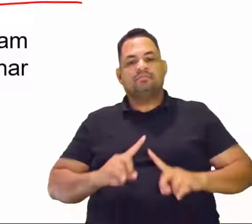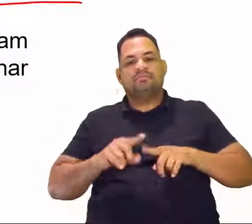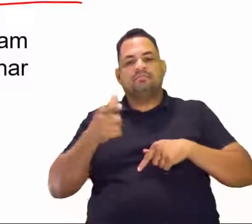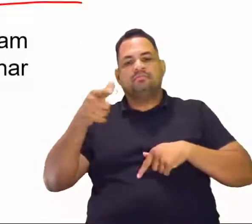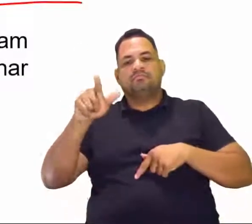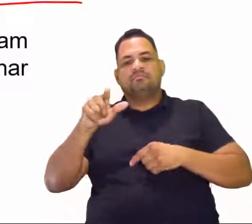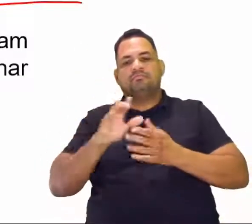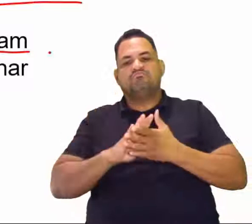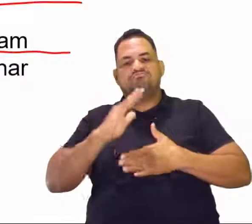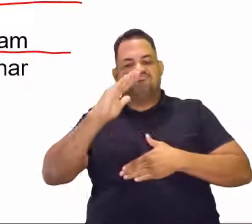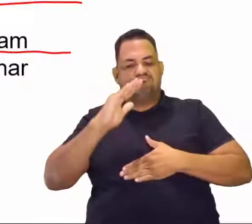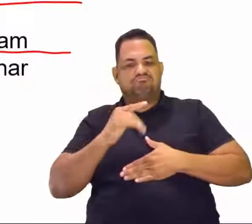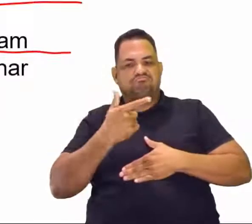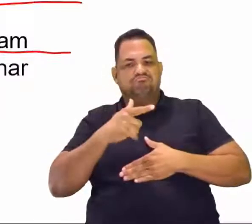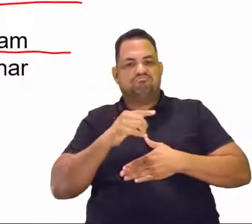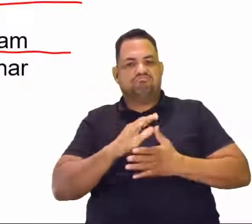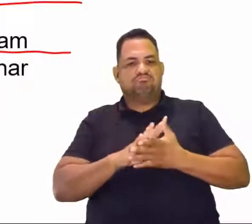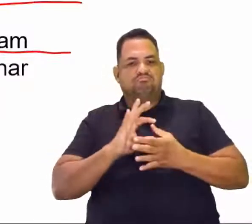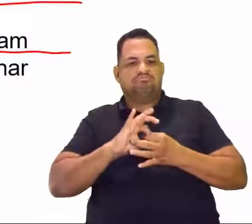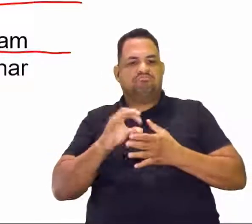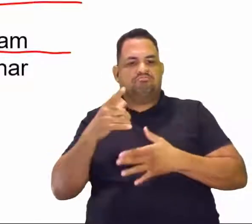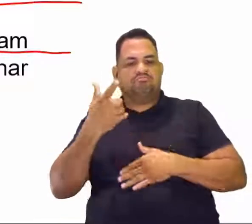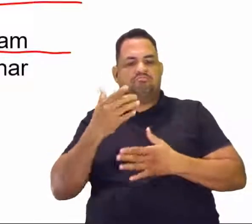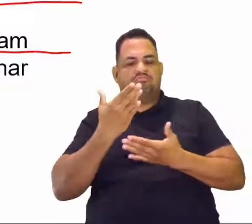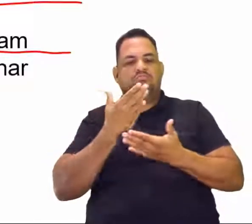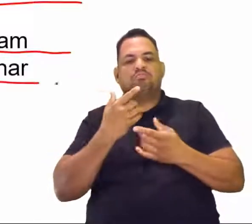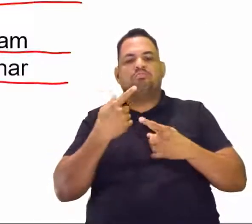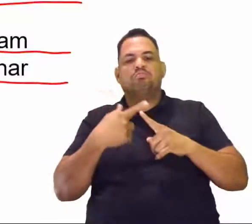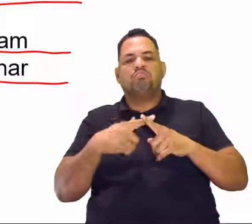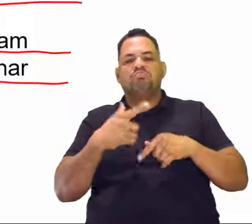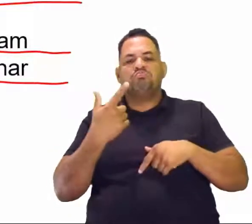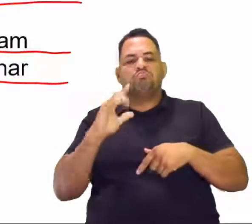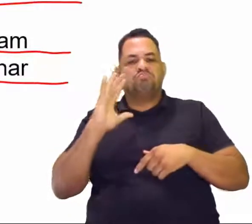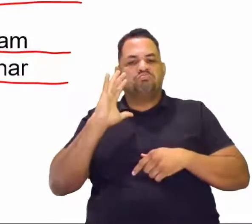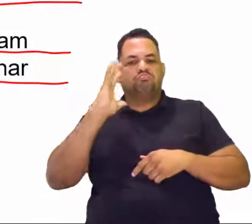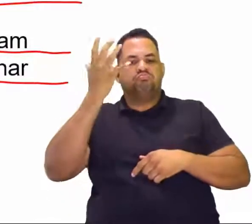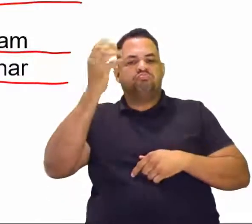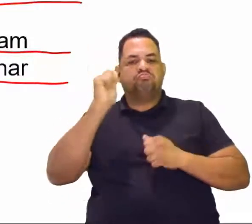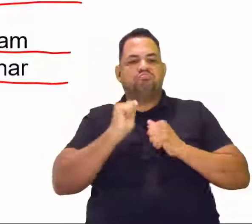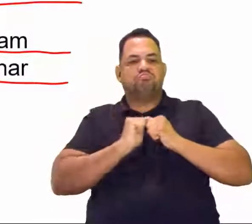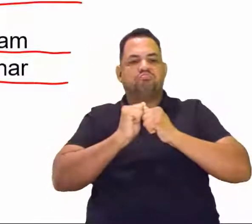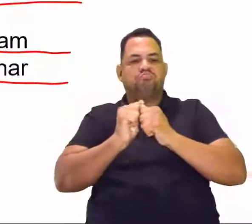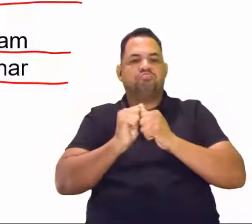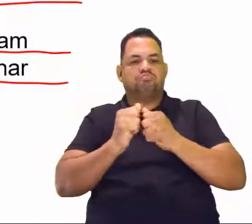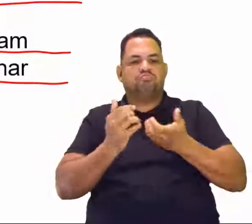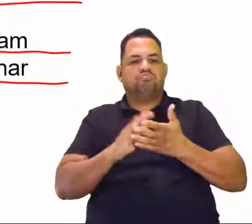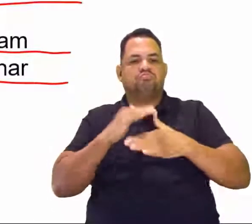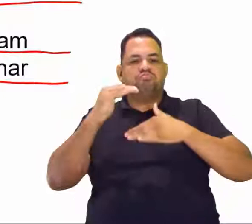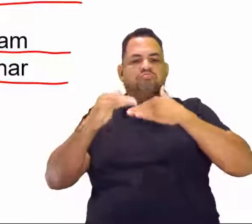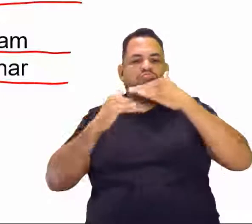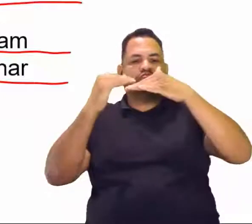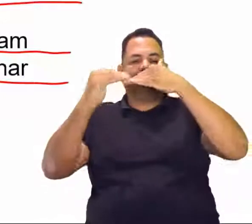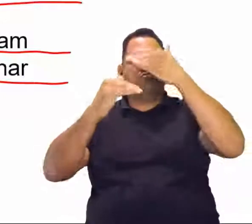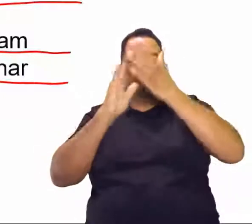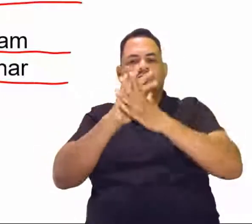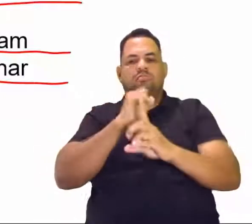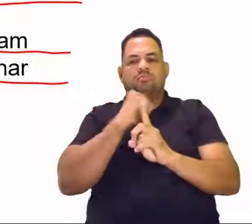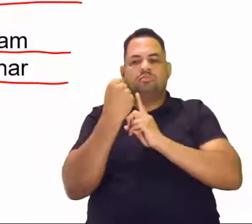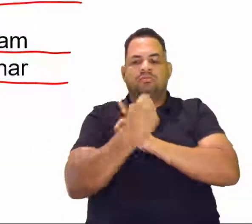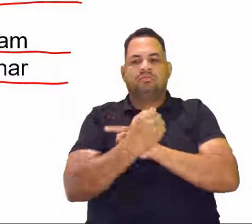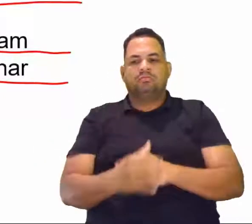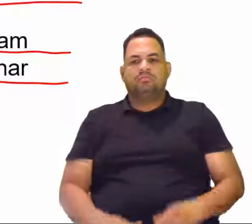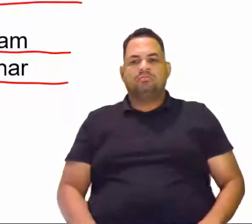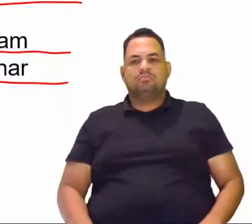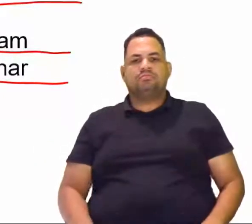lado as outras - atletas deixaram de existir porque não eram capazes de acompanhar a linha evolutiva da sociedade